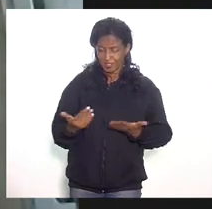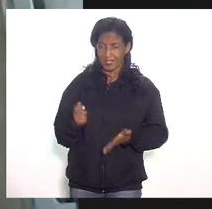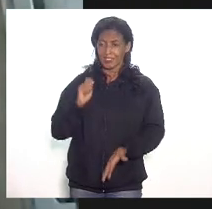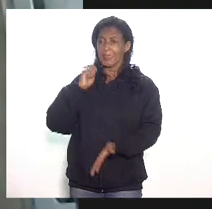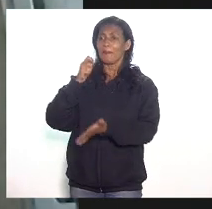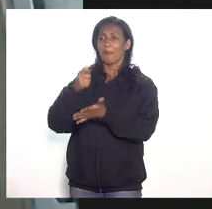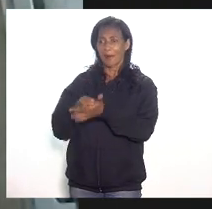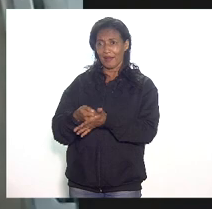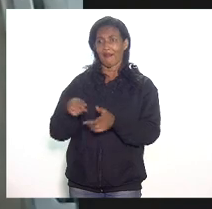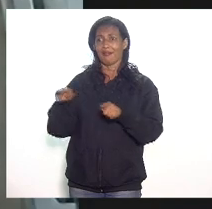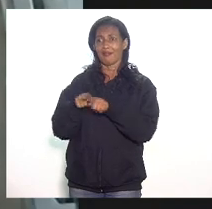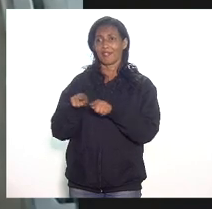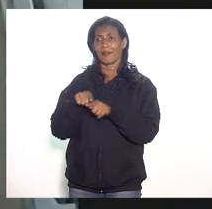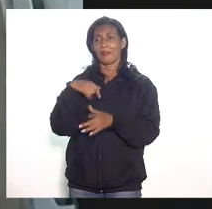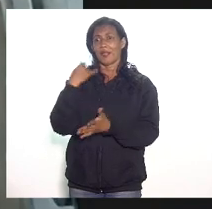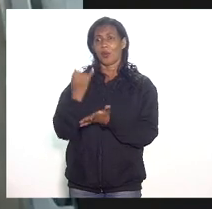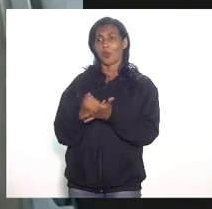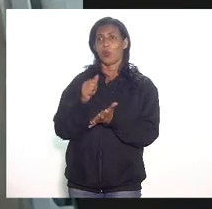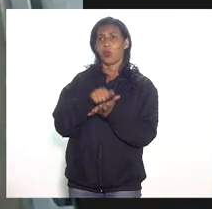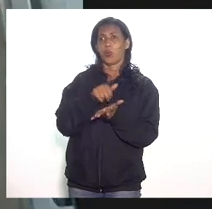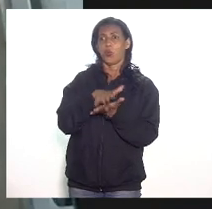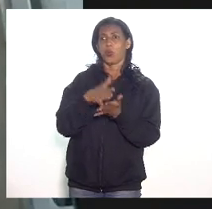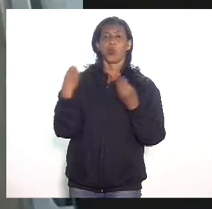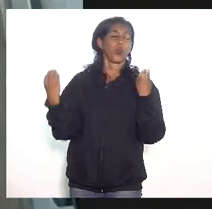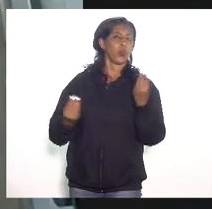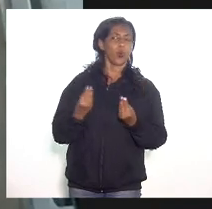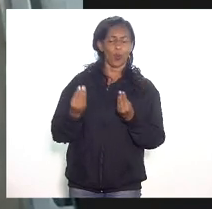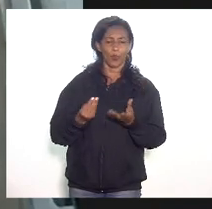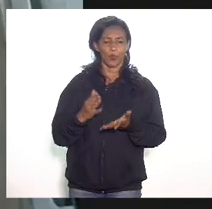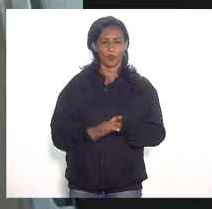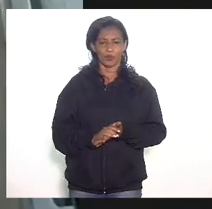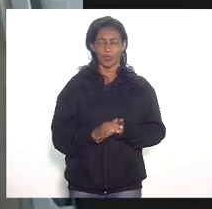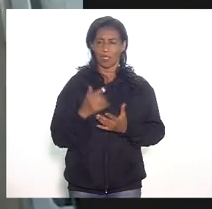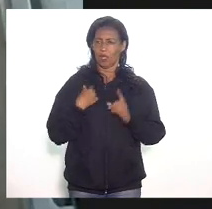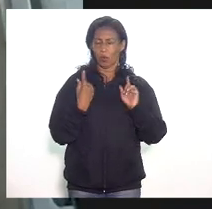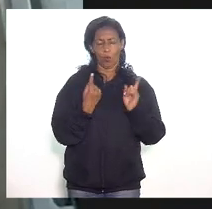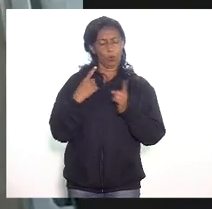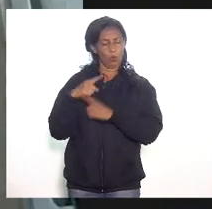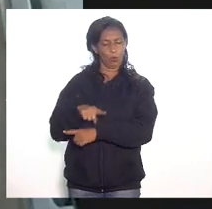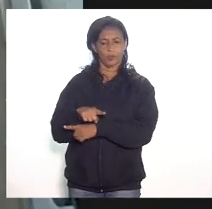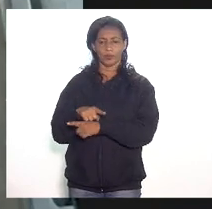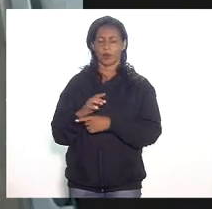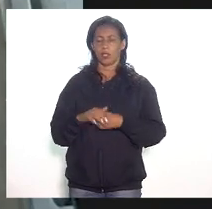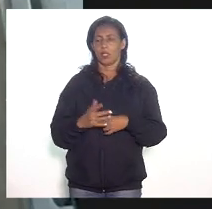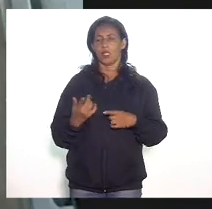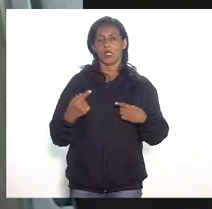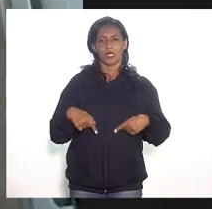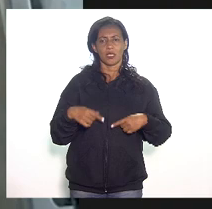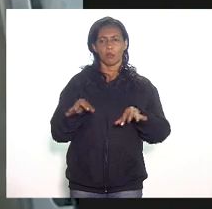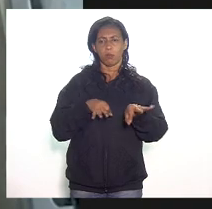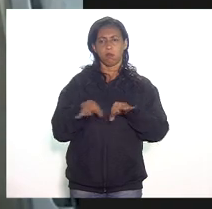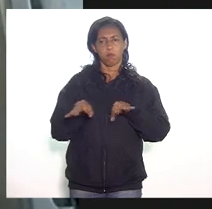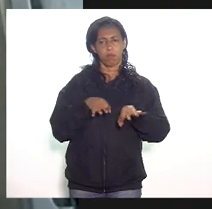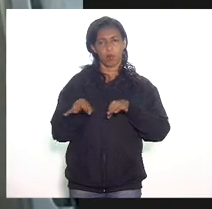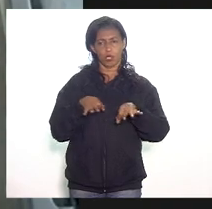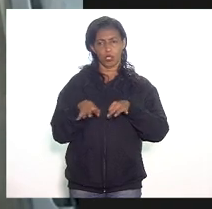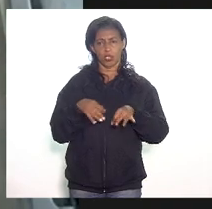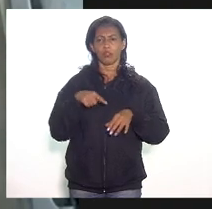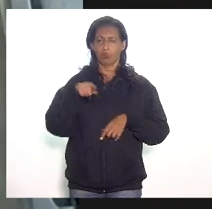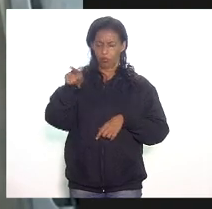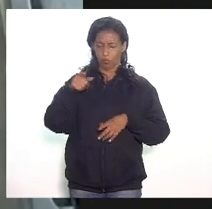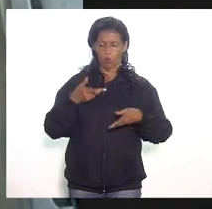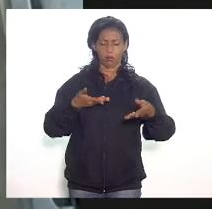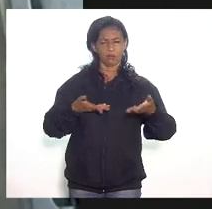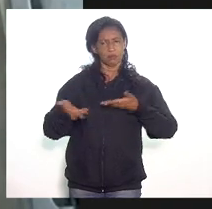também essas taxas. esse projeto é um absurdo, ele já, eu me coloco, votando contrário a esse projeto, vou tentar participar dessa